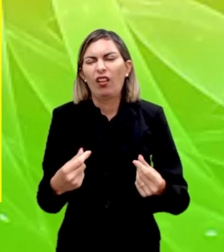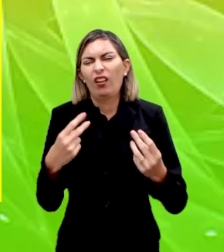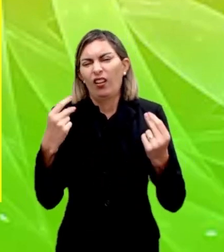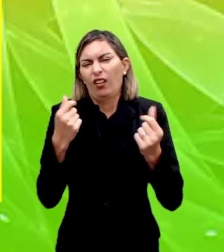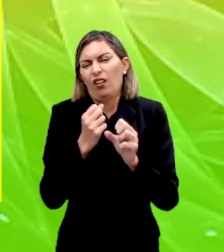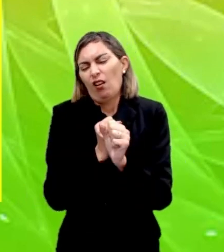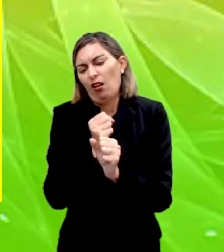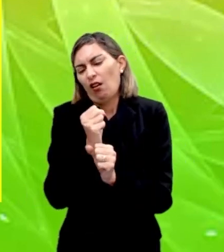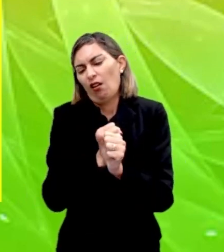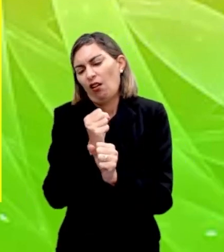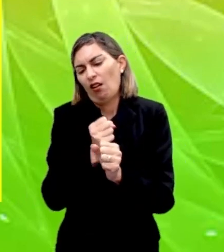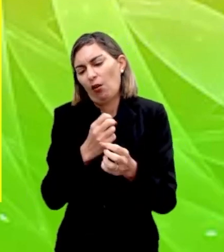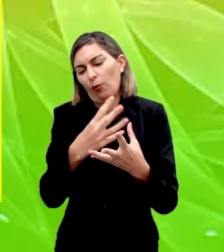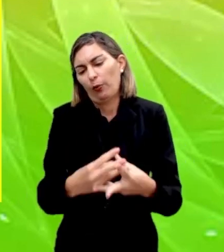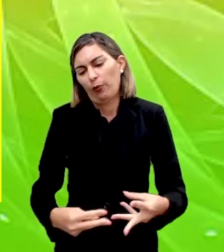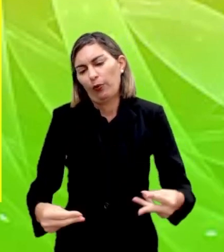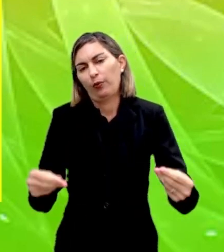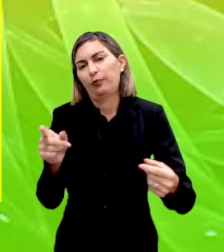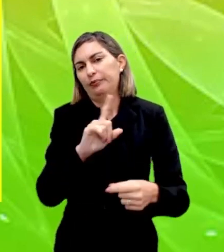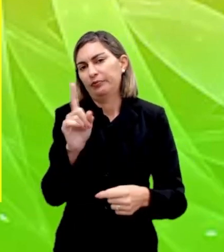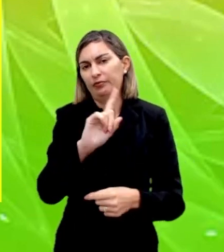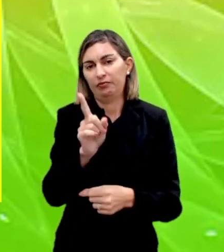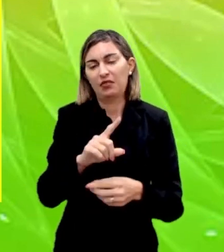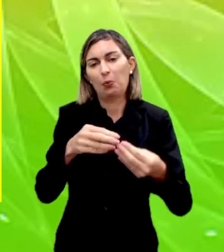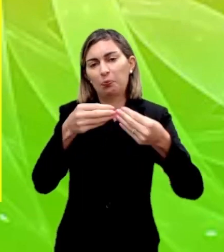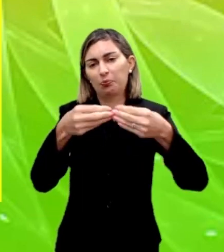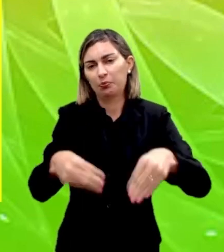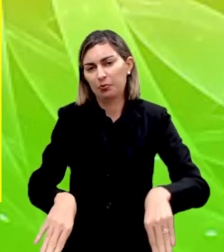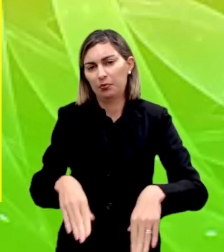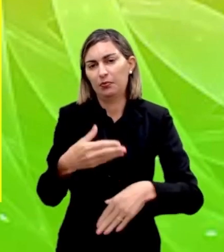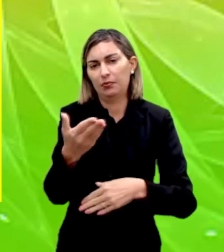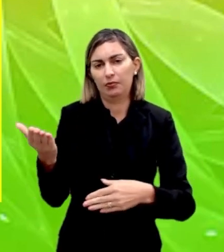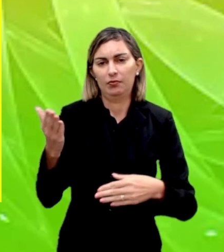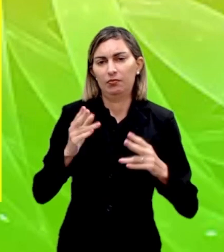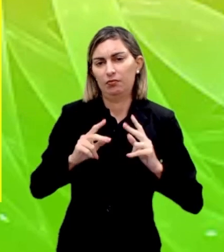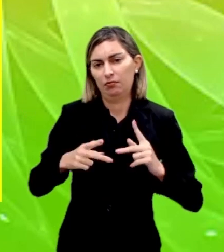séculos prejudicando a humanidade.